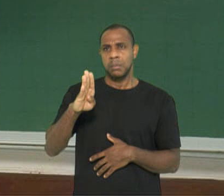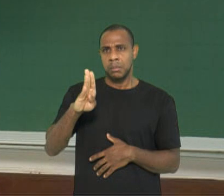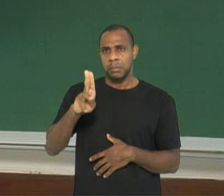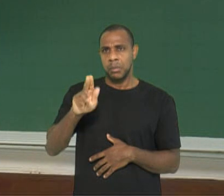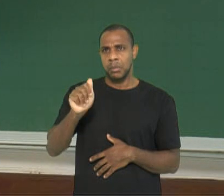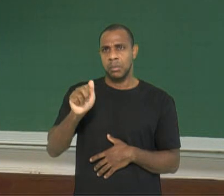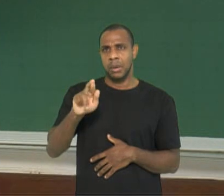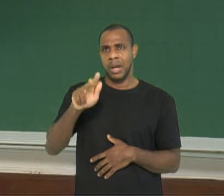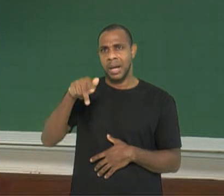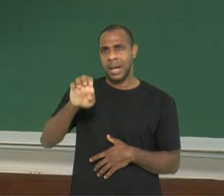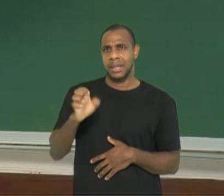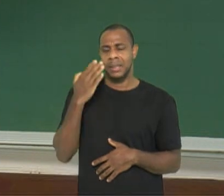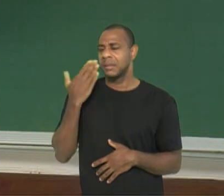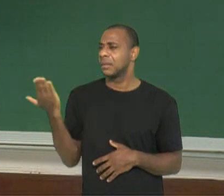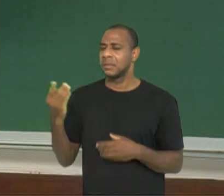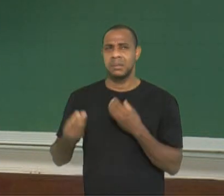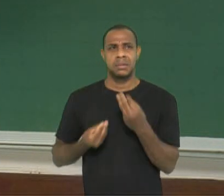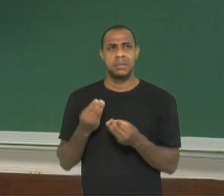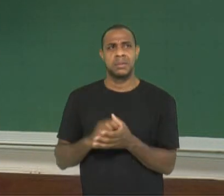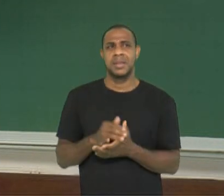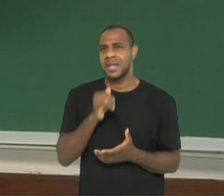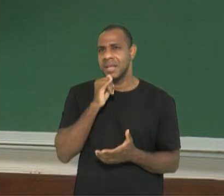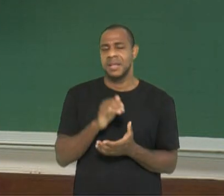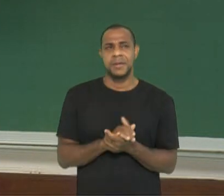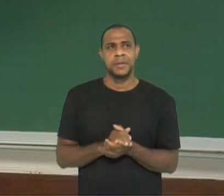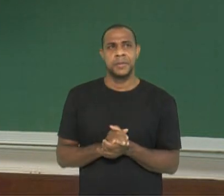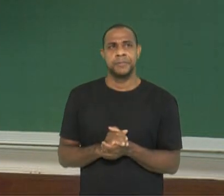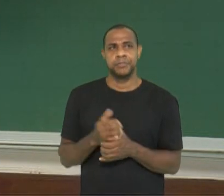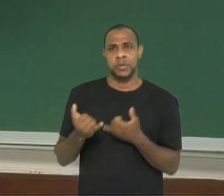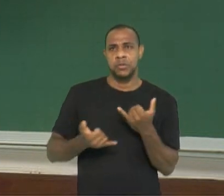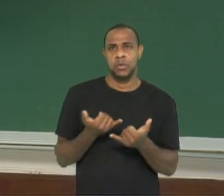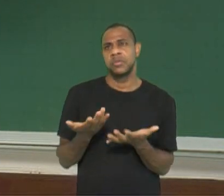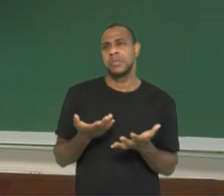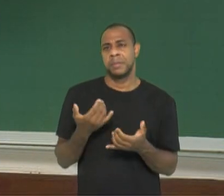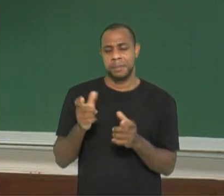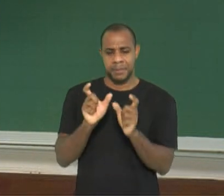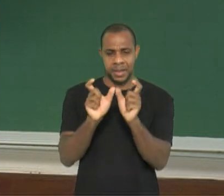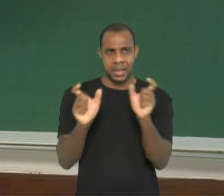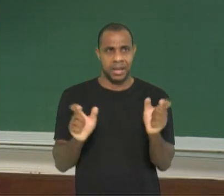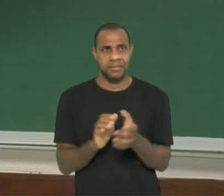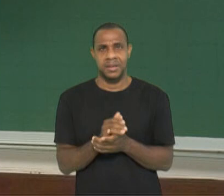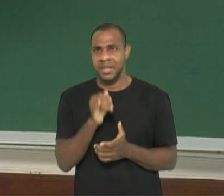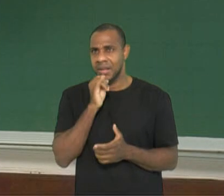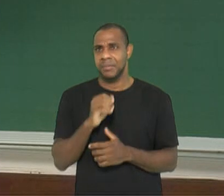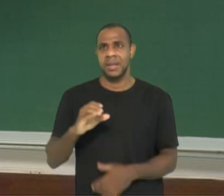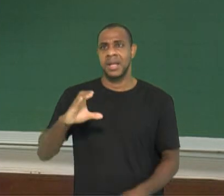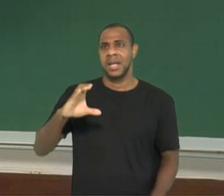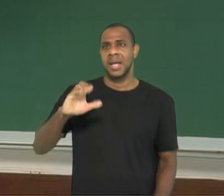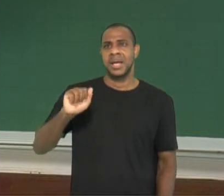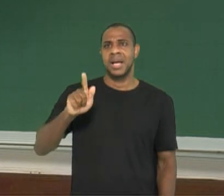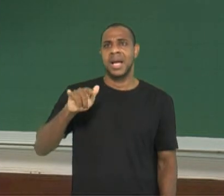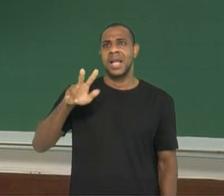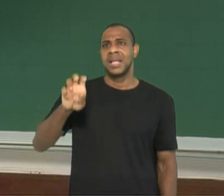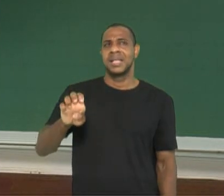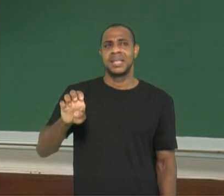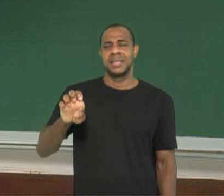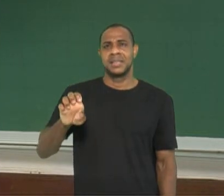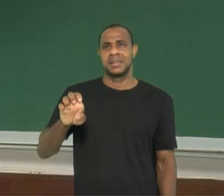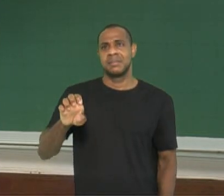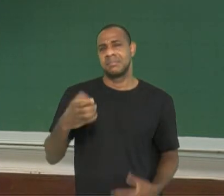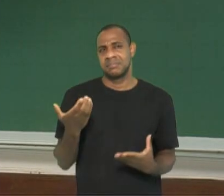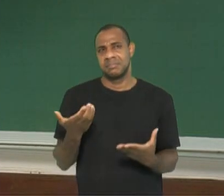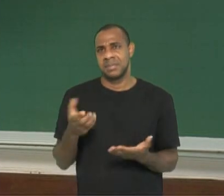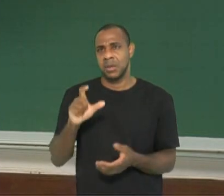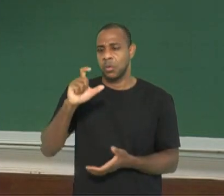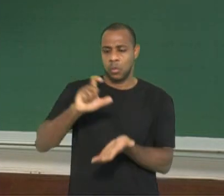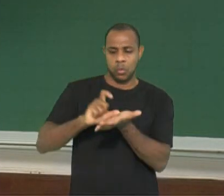que é o jogo de palavras? Eu, por exemplo, eu canto a música Cálice. Cálice é um copo, mas cálice também pode ser cale, não fale,